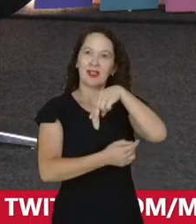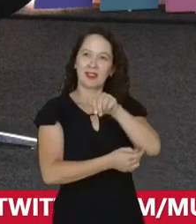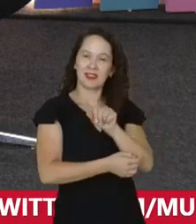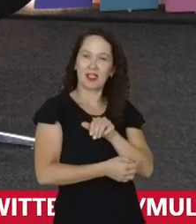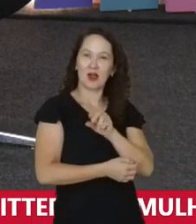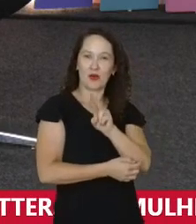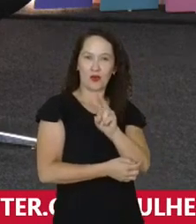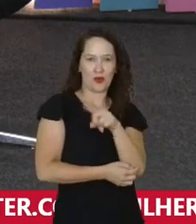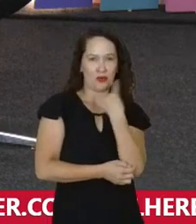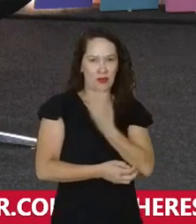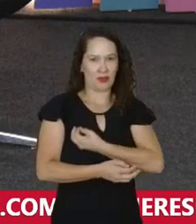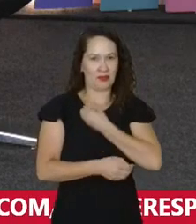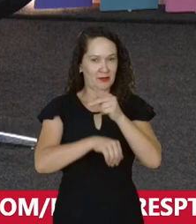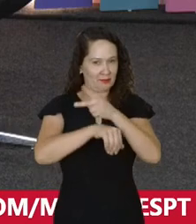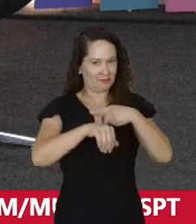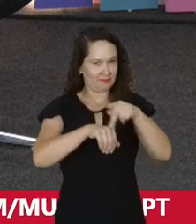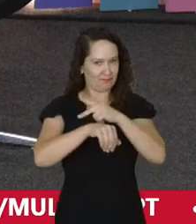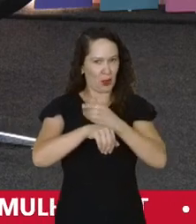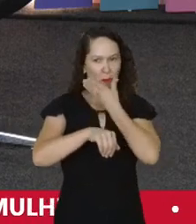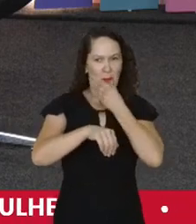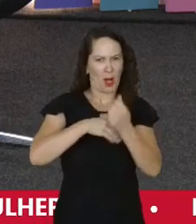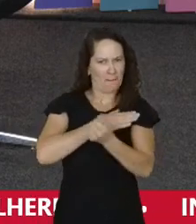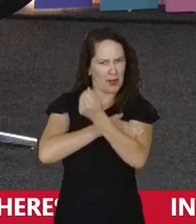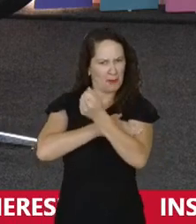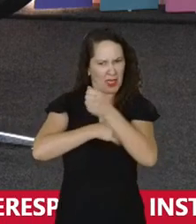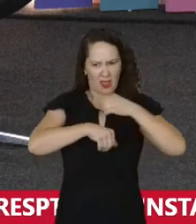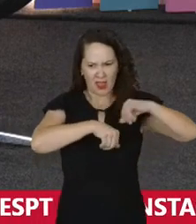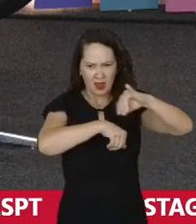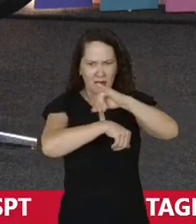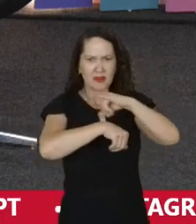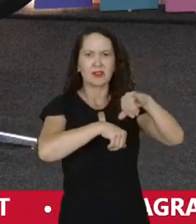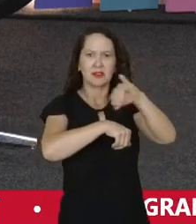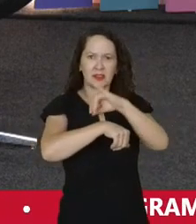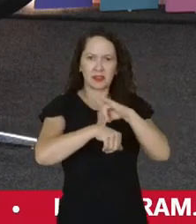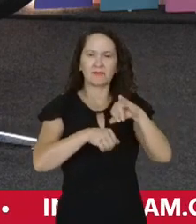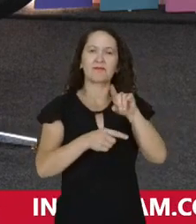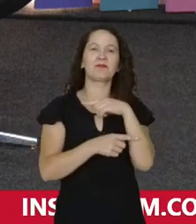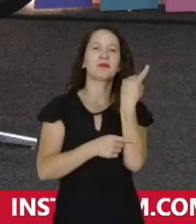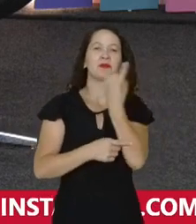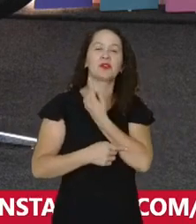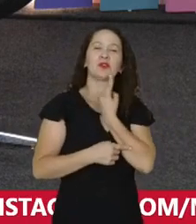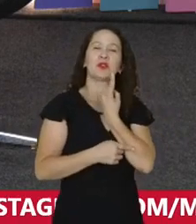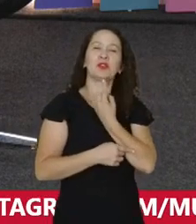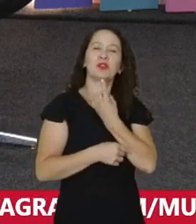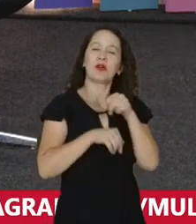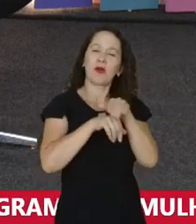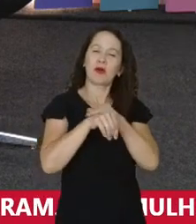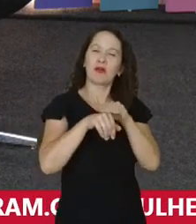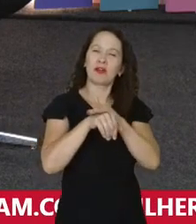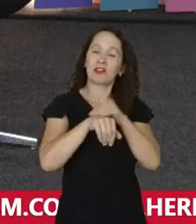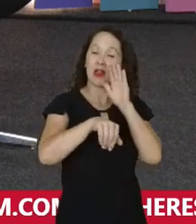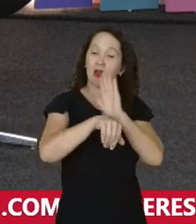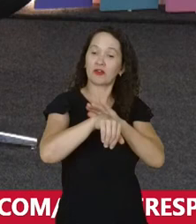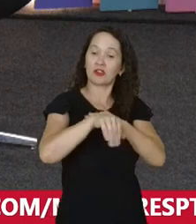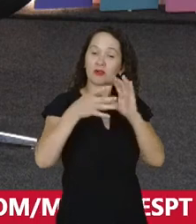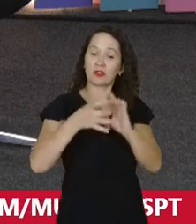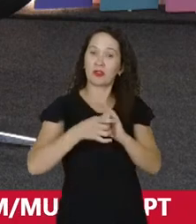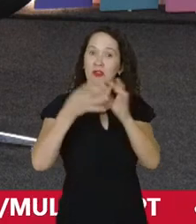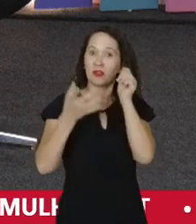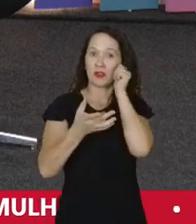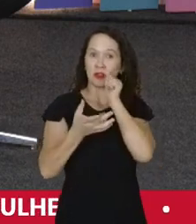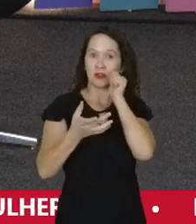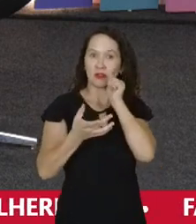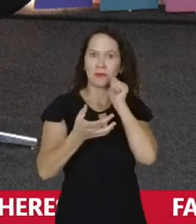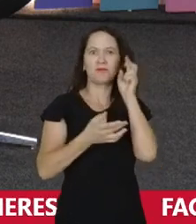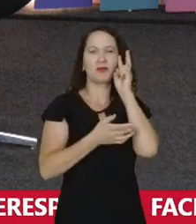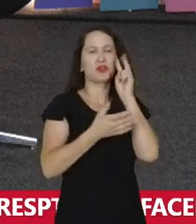Nalu, nós vivemos num país patriarcal, capitalista, e nós, quando vamos falar de emancipação das mulheres, precisamos fazer